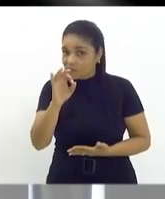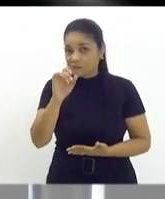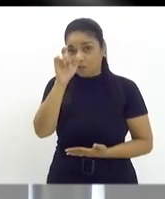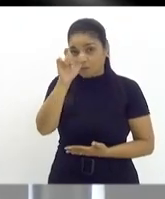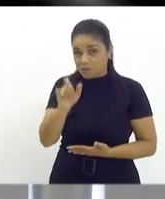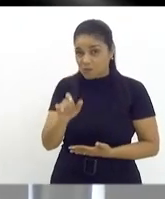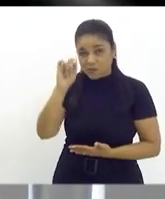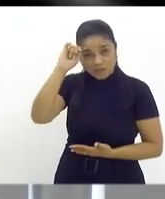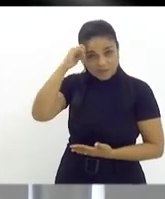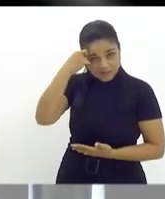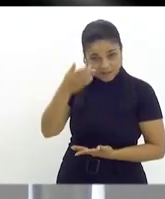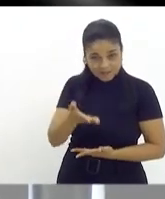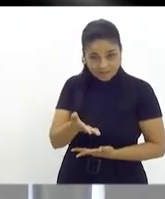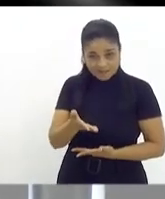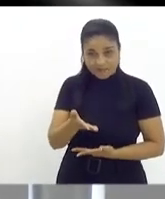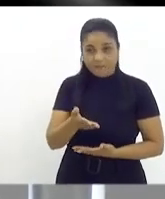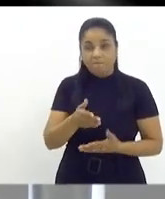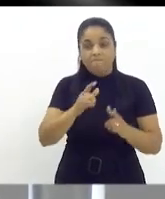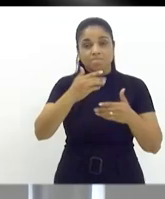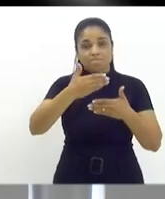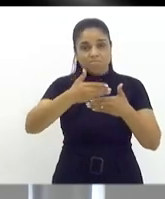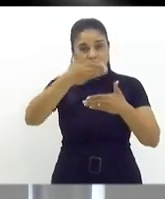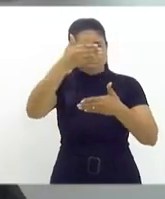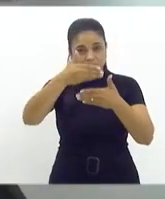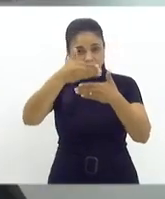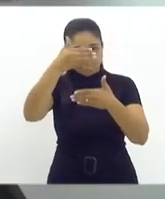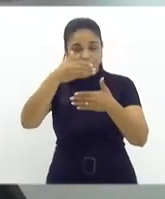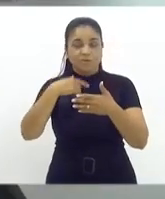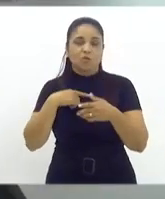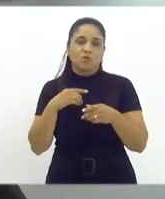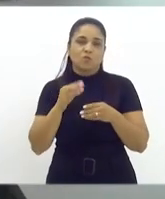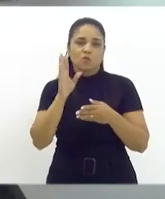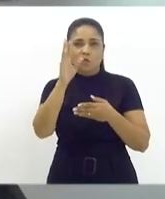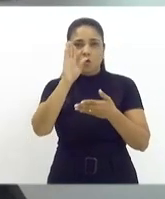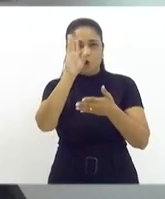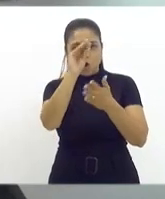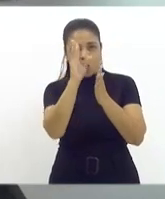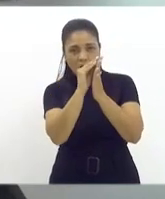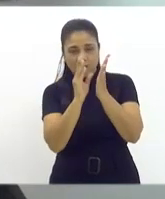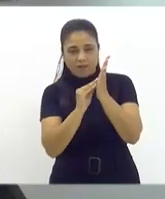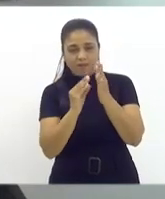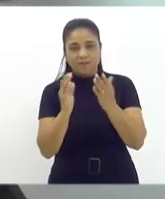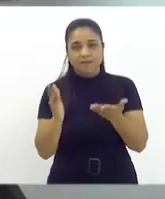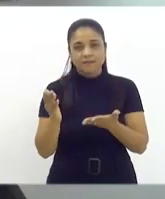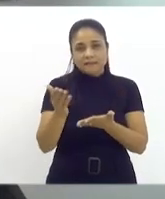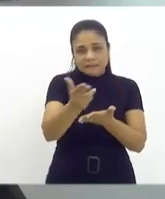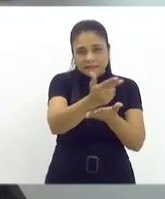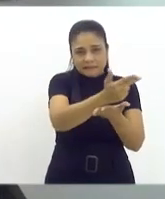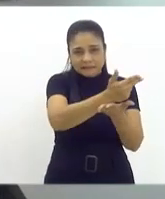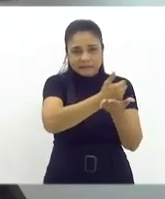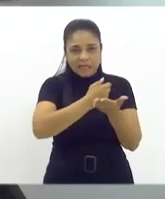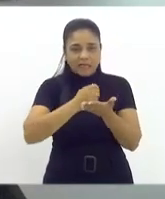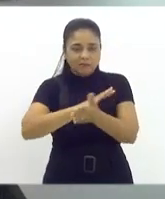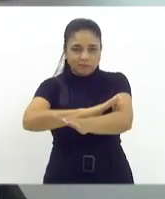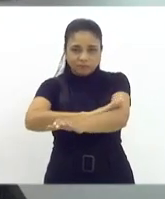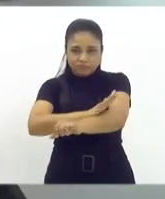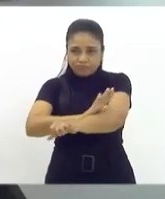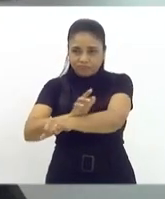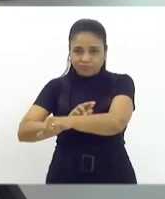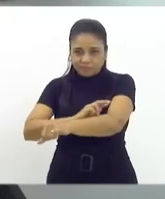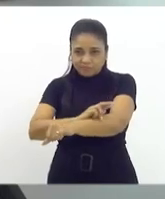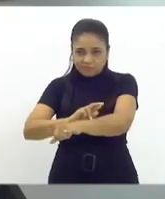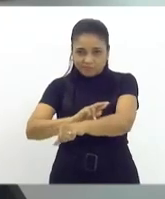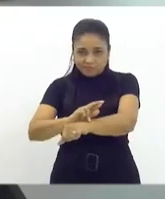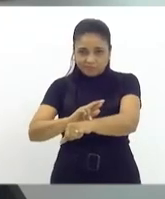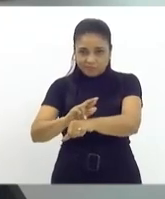a seguir se você puder adiantar eu coloquei ali os dados faciais esses dados raciais eles são eh nós colocamos ali esses